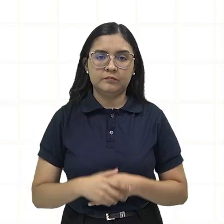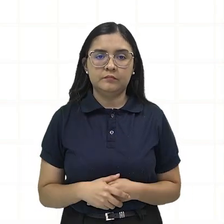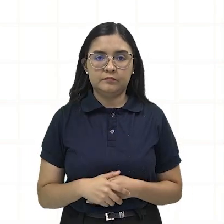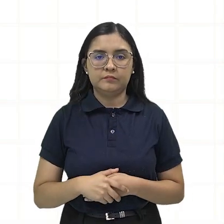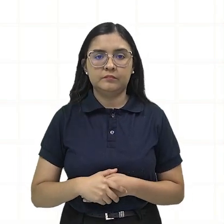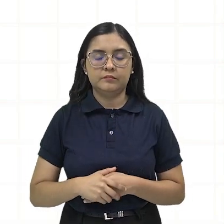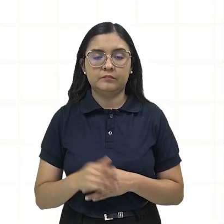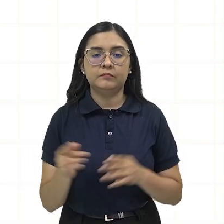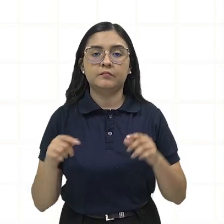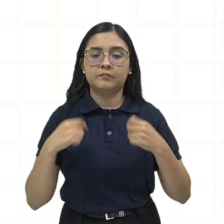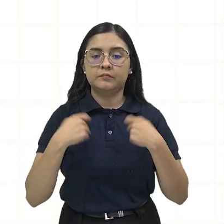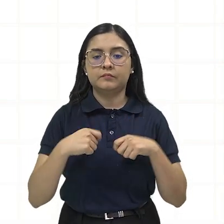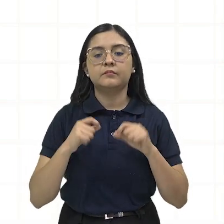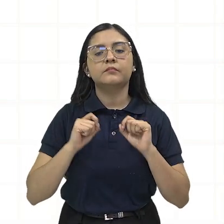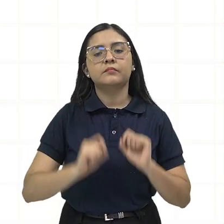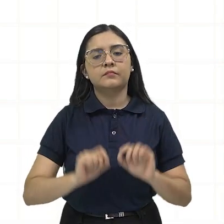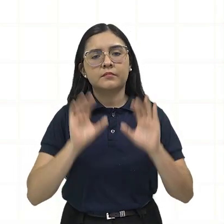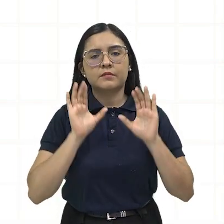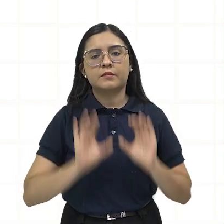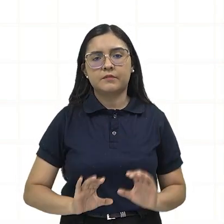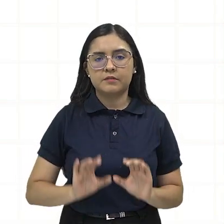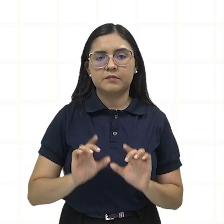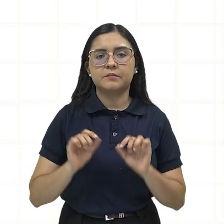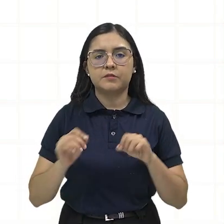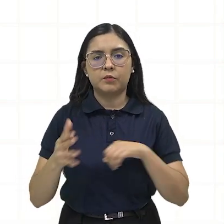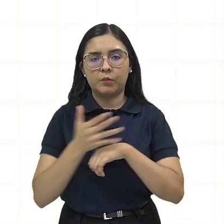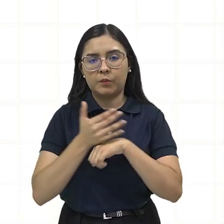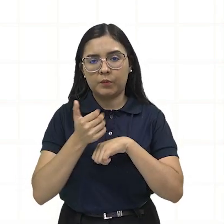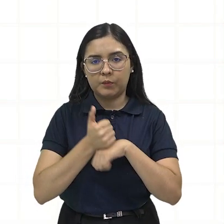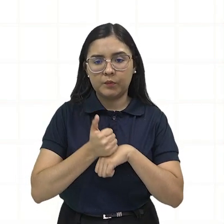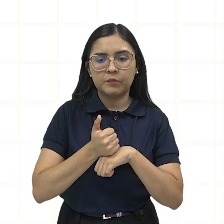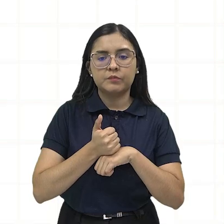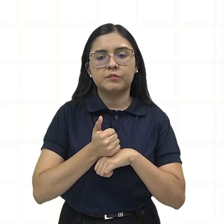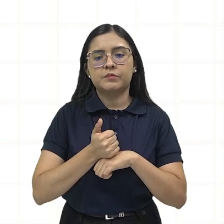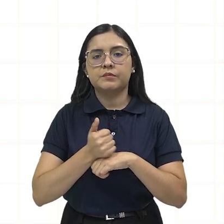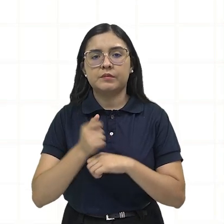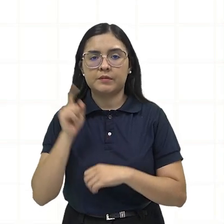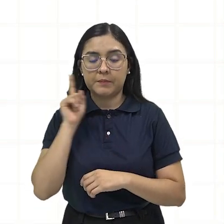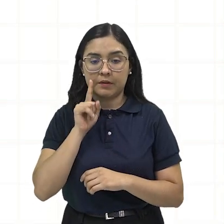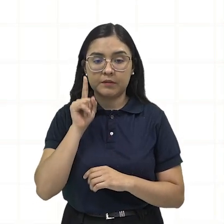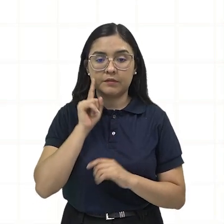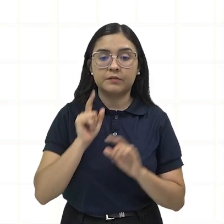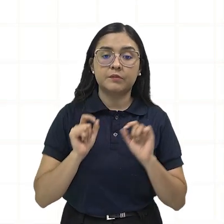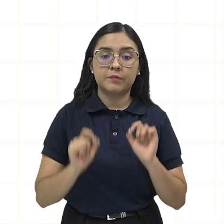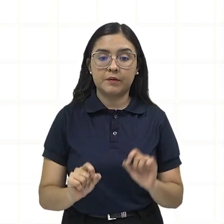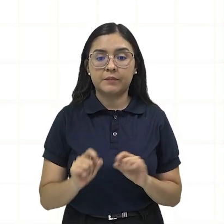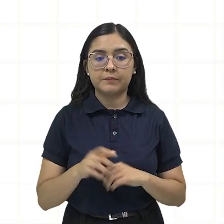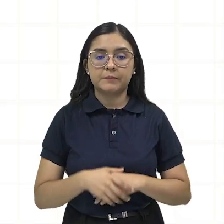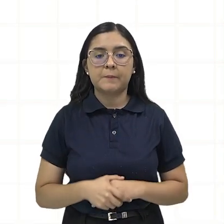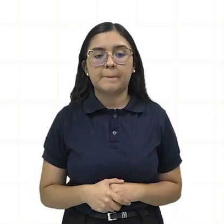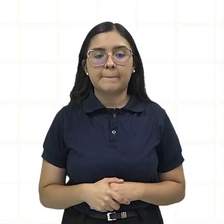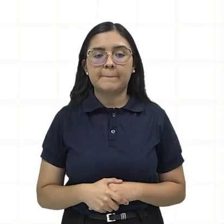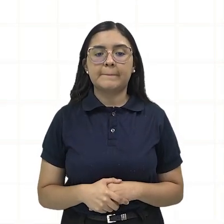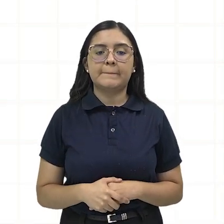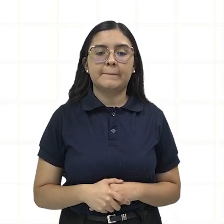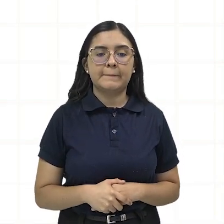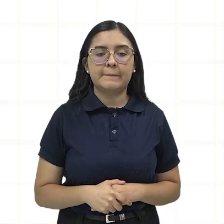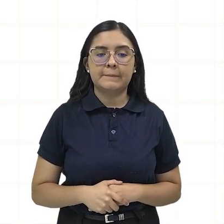que precisava ser civilizada pelos colonos americanos, entendam-se aqui esse americano